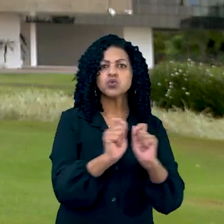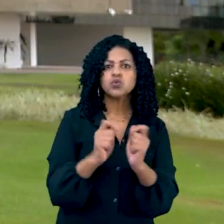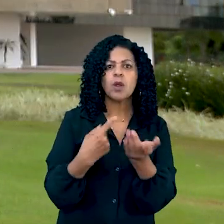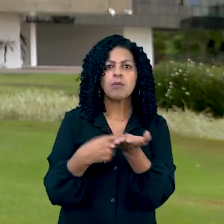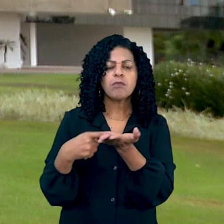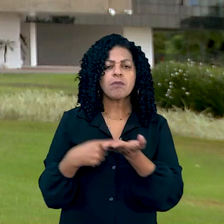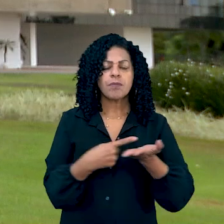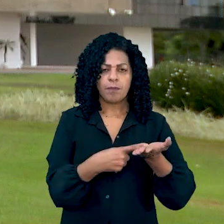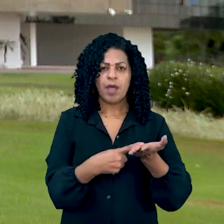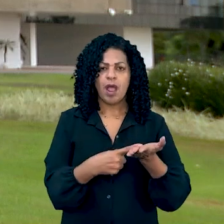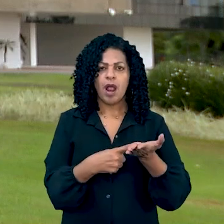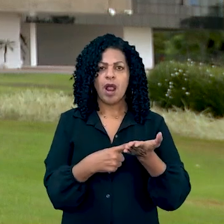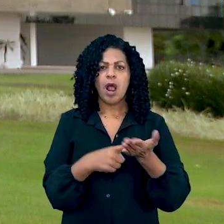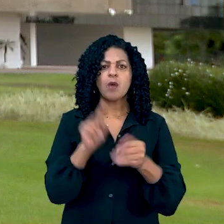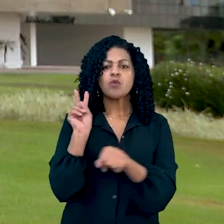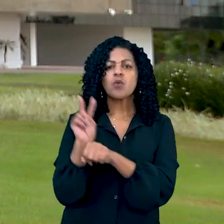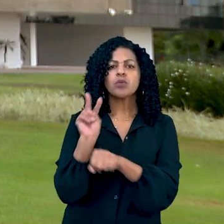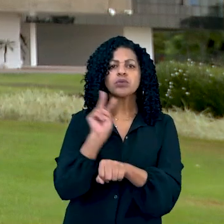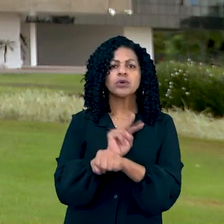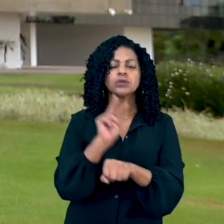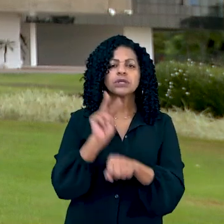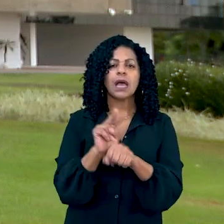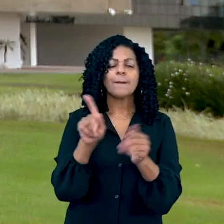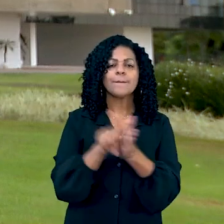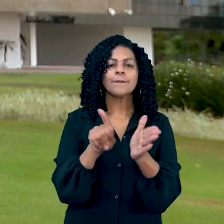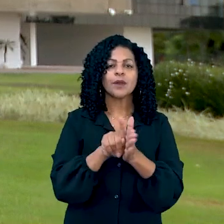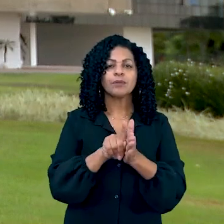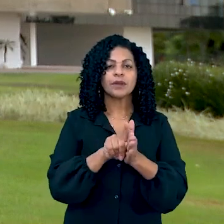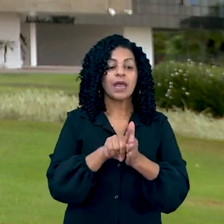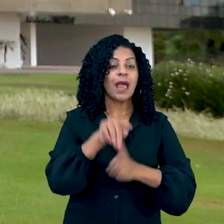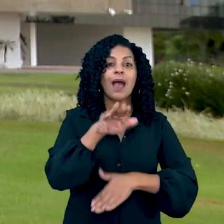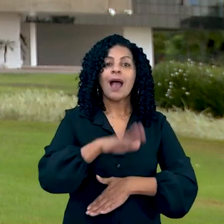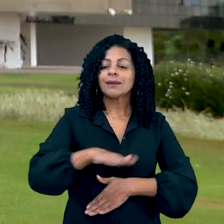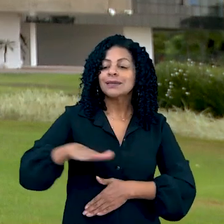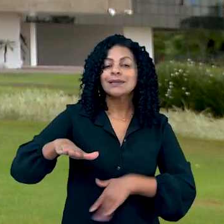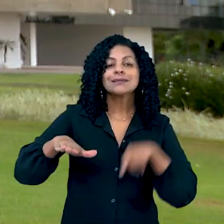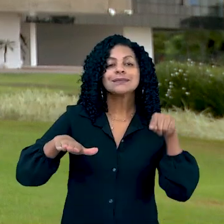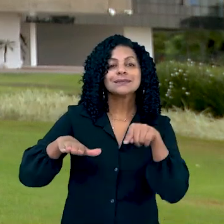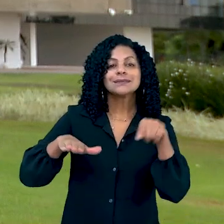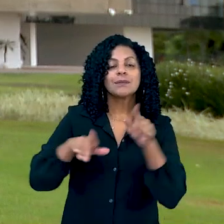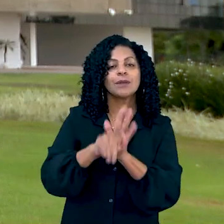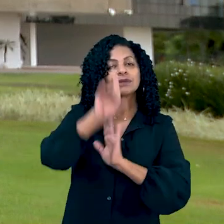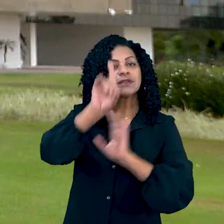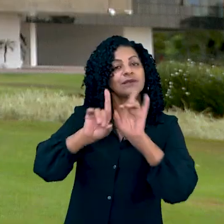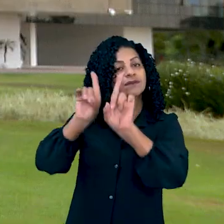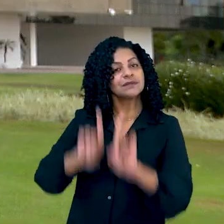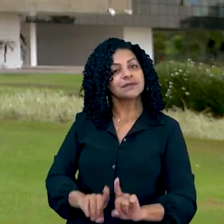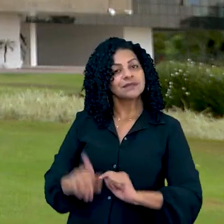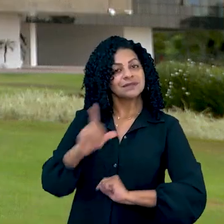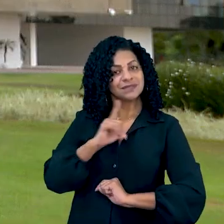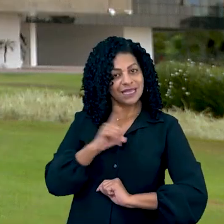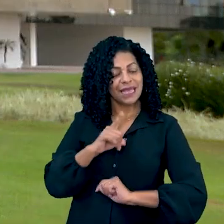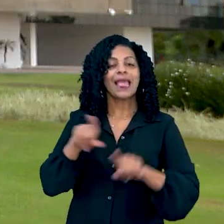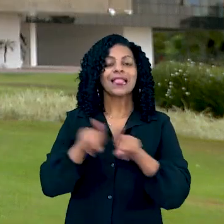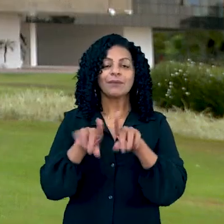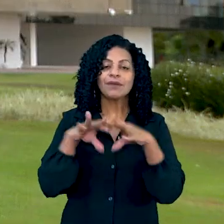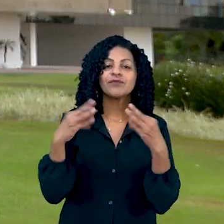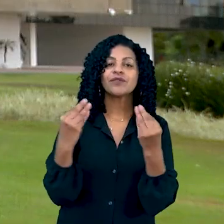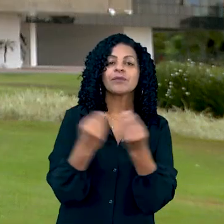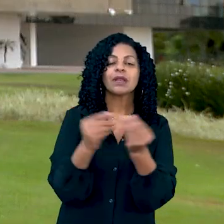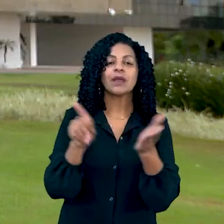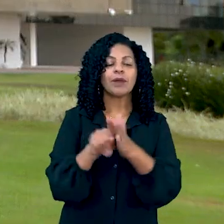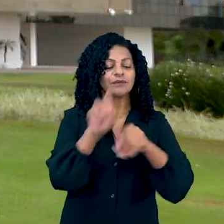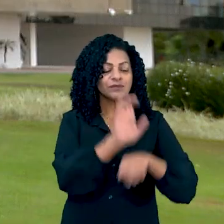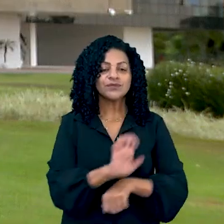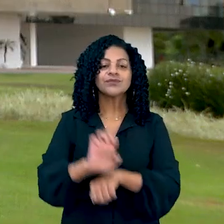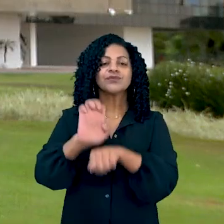tratados internacionais impõem a proteção integral à criança com deficiência e cabe à família, à sociedade e ao